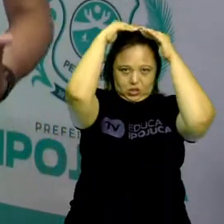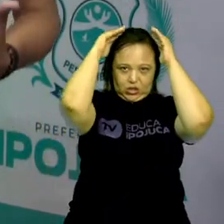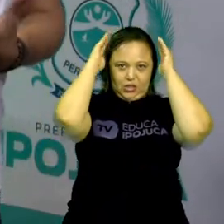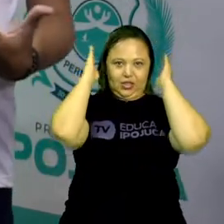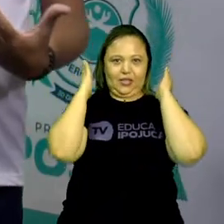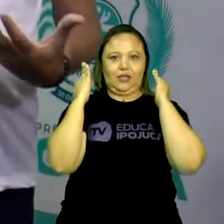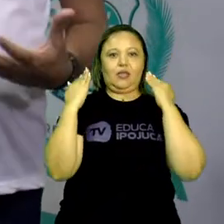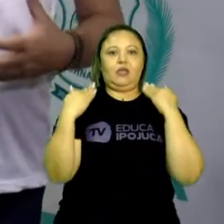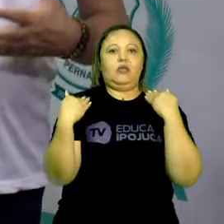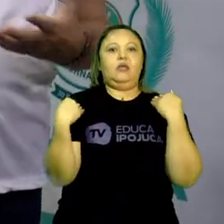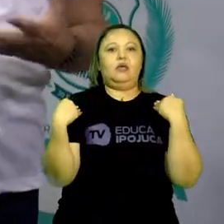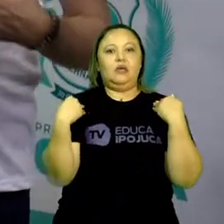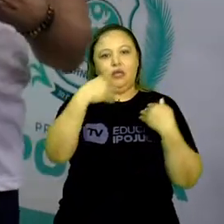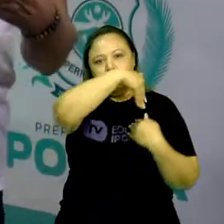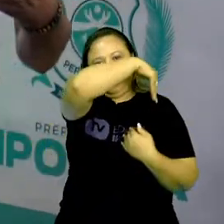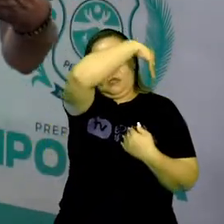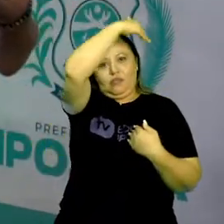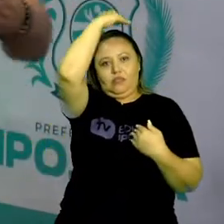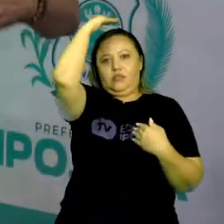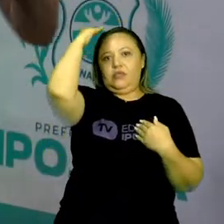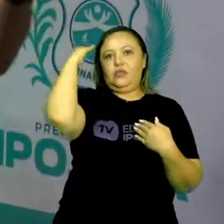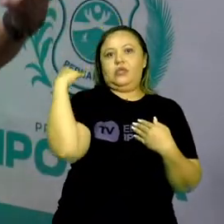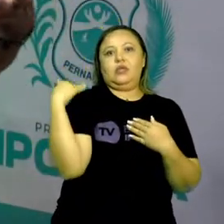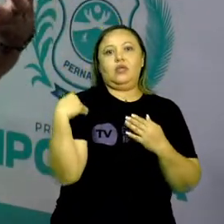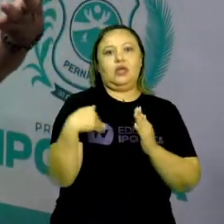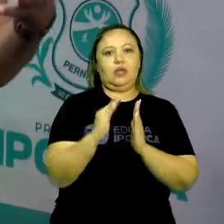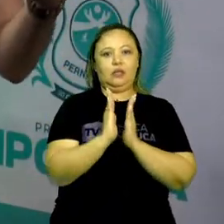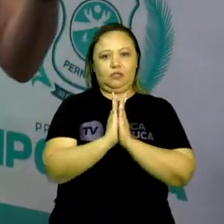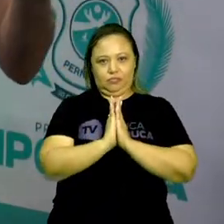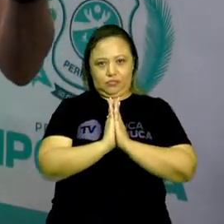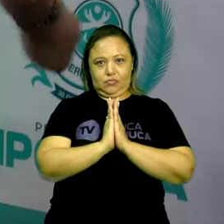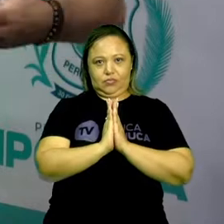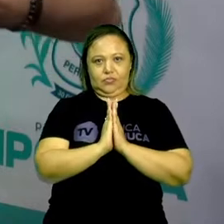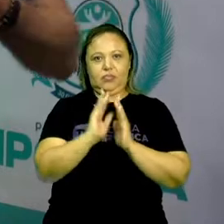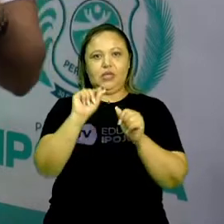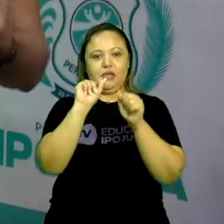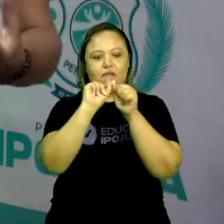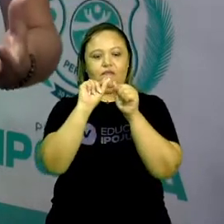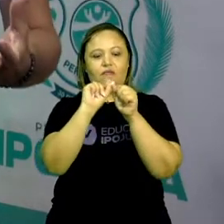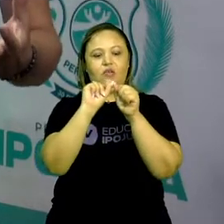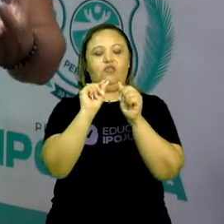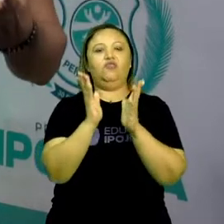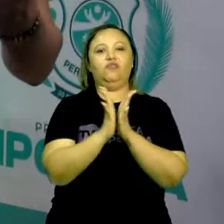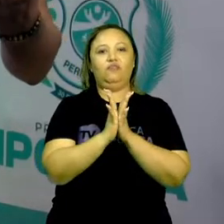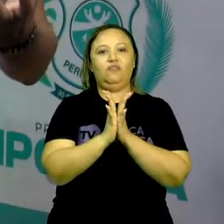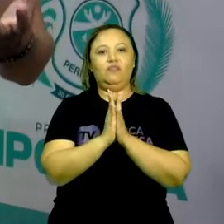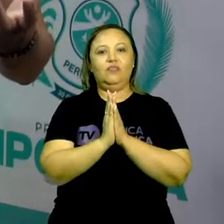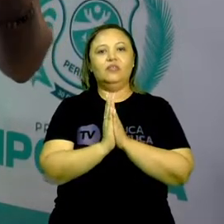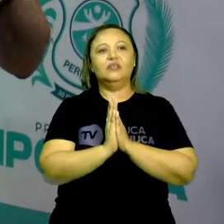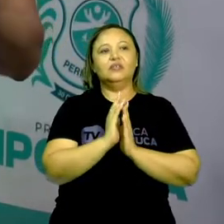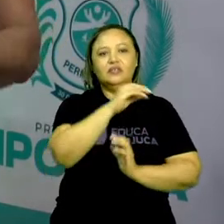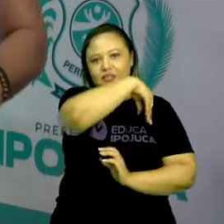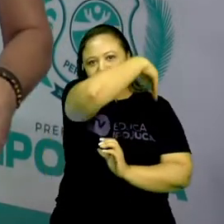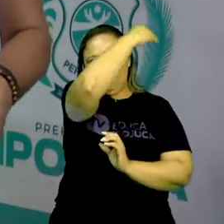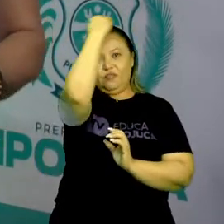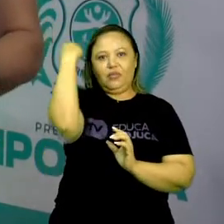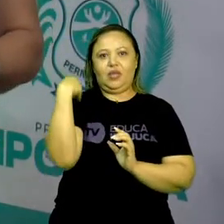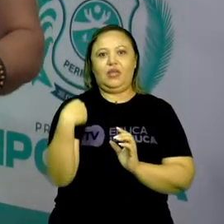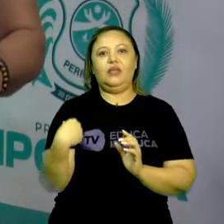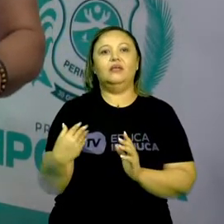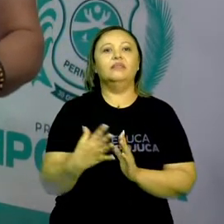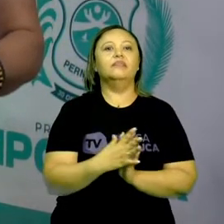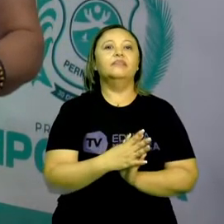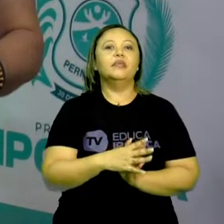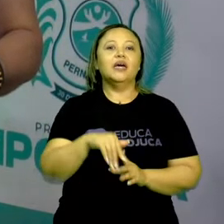o Clênio Vanderlei, ele fez uma direção bem realista, assim. Falando do jeito que a gente fala